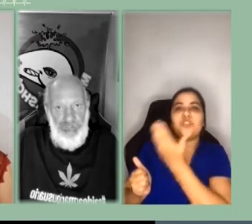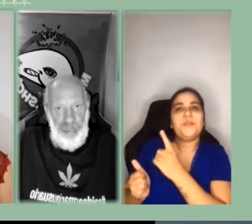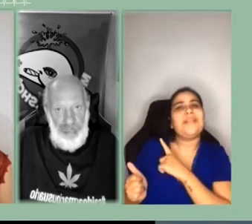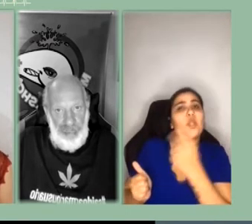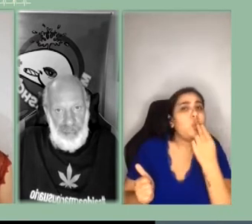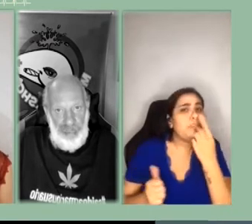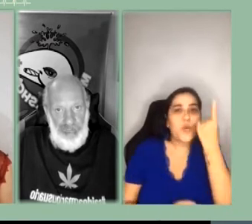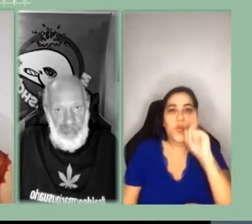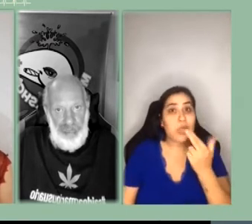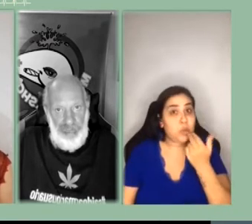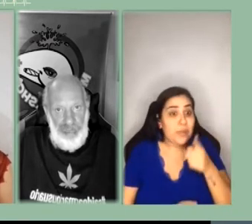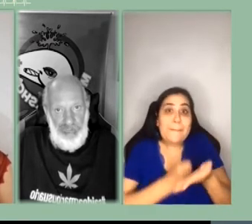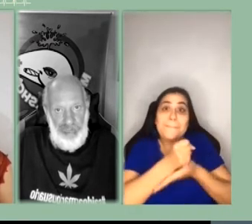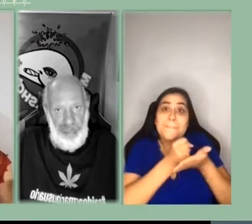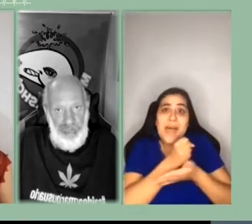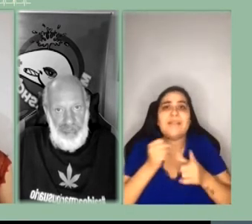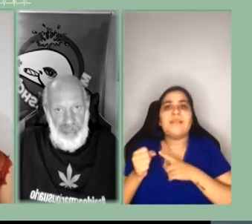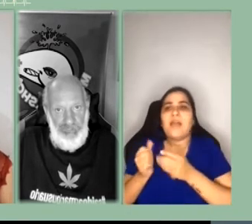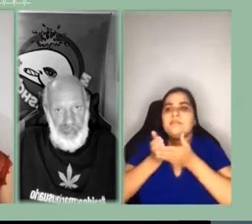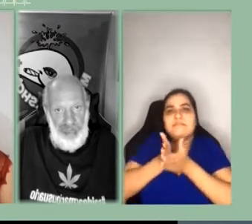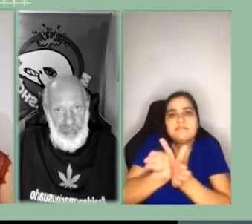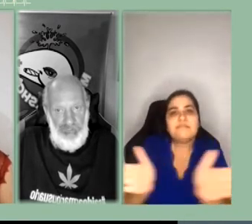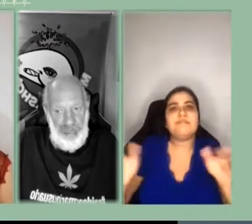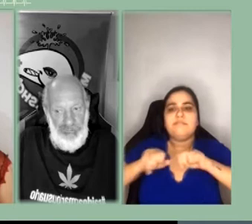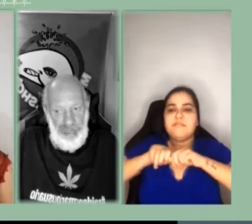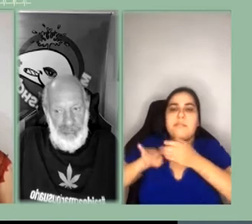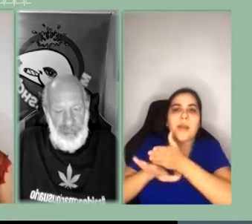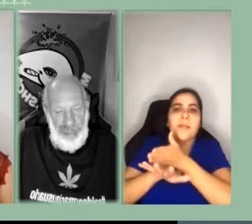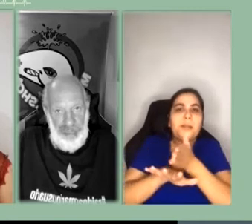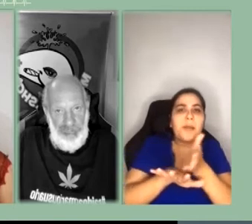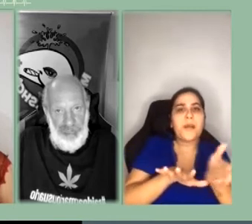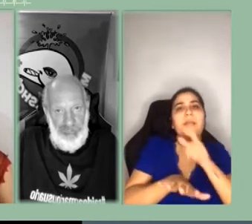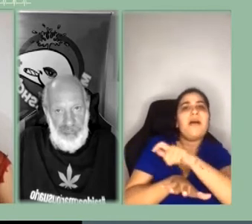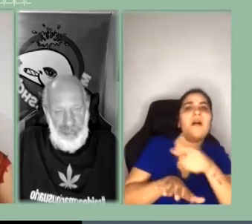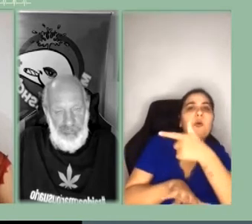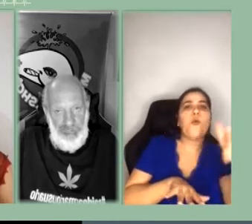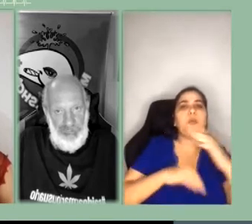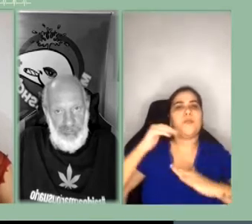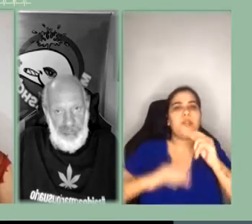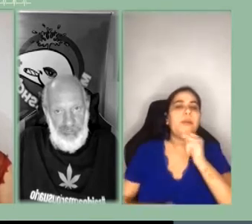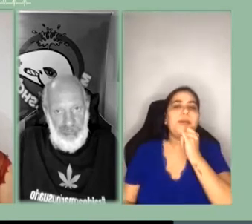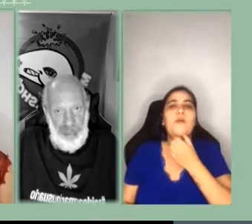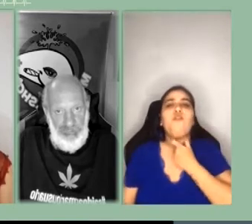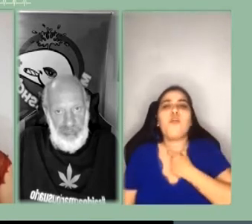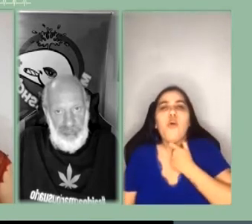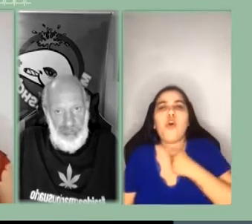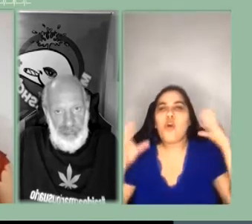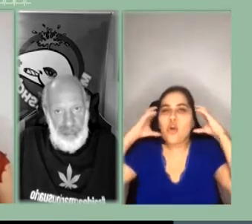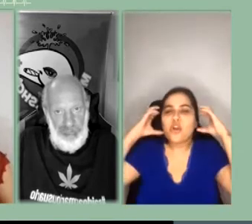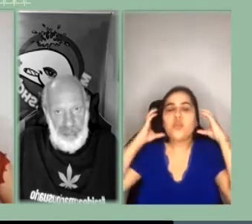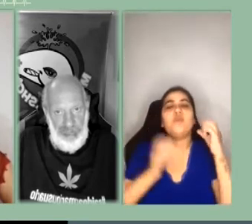uma base de tudo, mas existem outros profissionais de saúde que também entram nesse contexto, como fonoaudiólogo, fisioterapeuta,